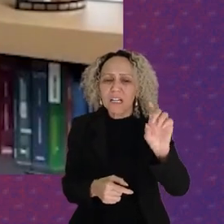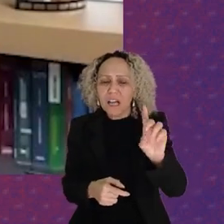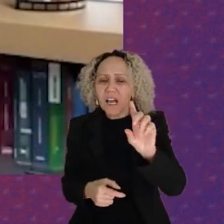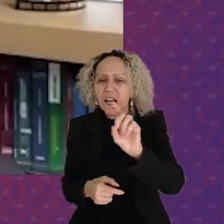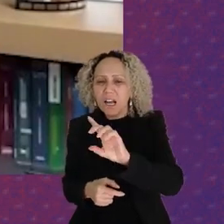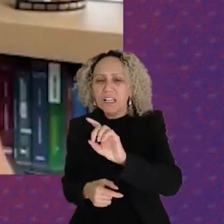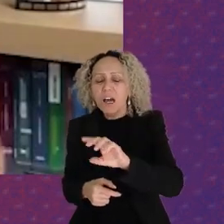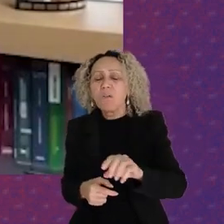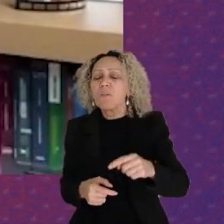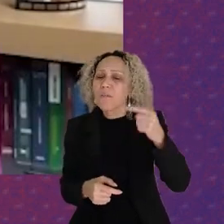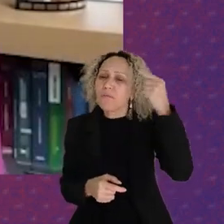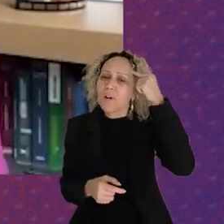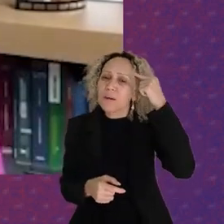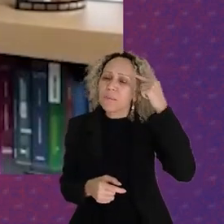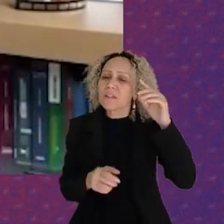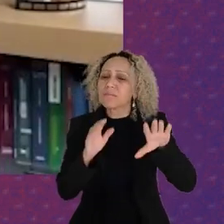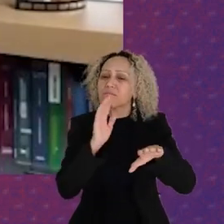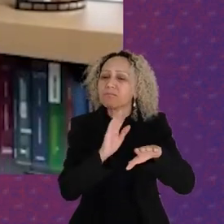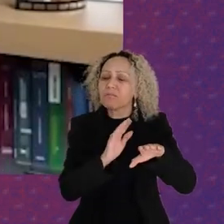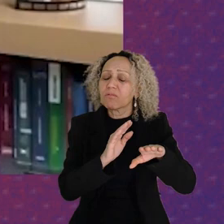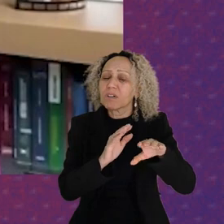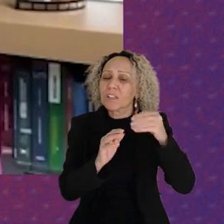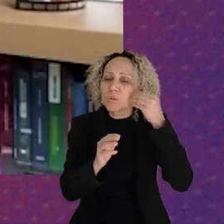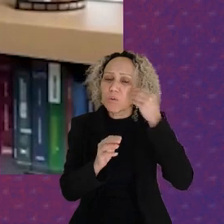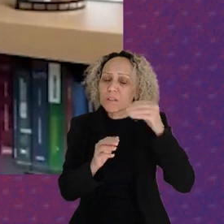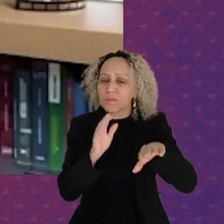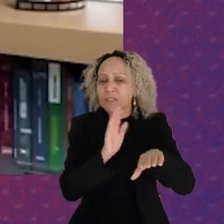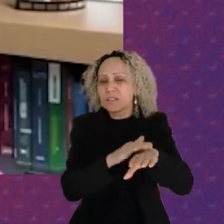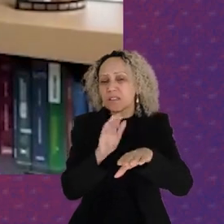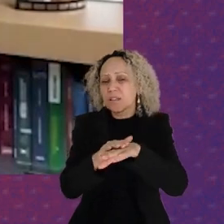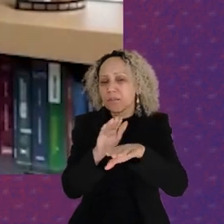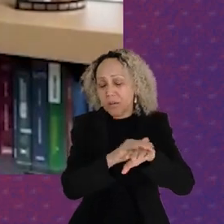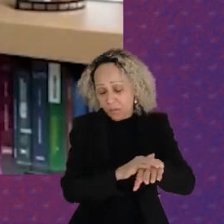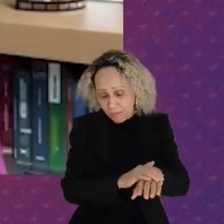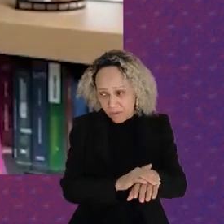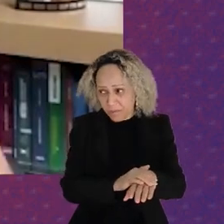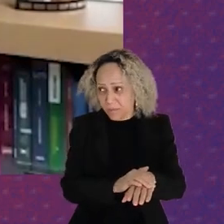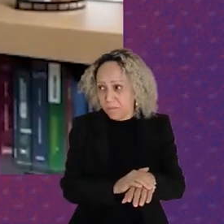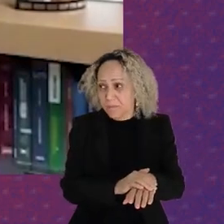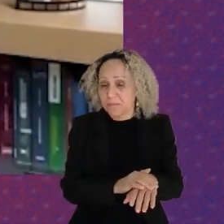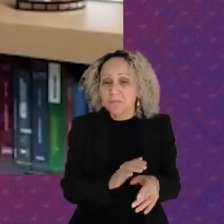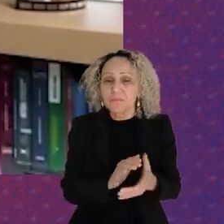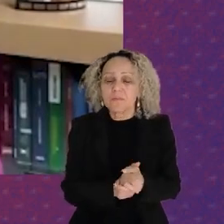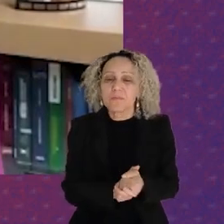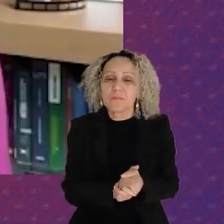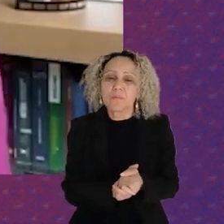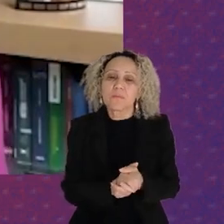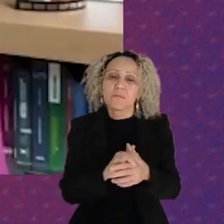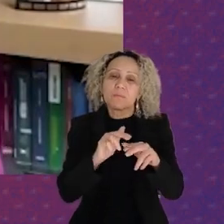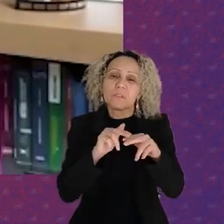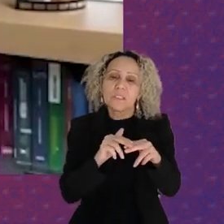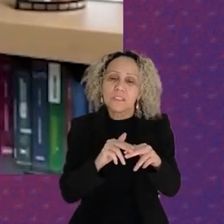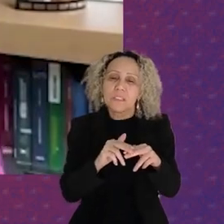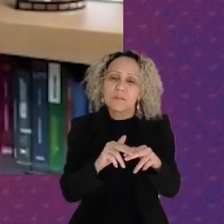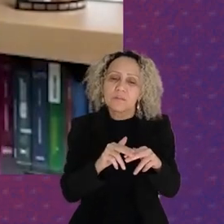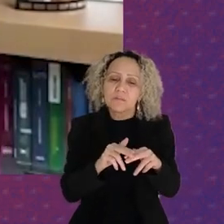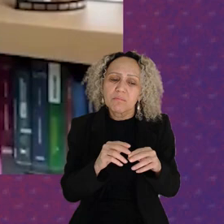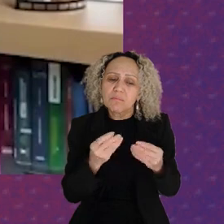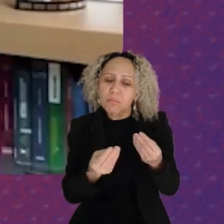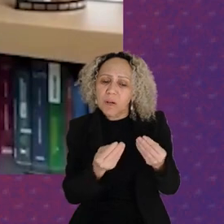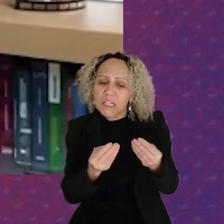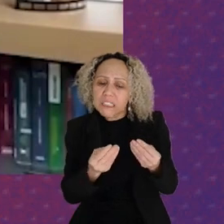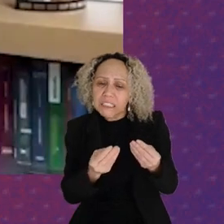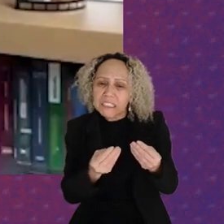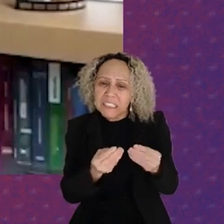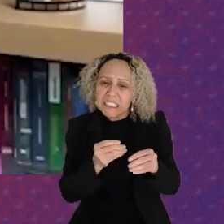não traríamos aqui apenas esse elemento, digamos assim, subjetivo. Mas esse elemento subjetivo tem que ser